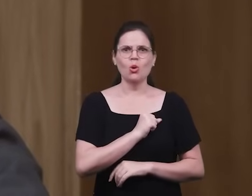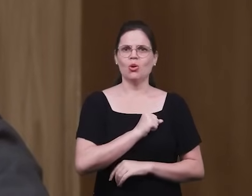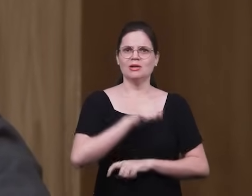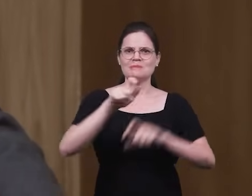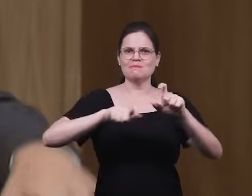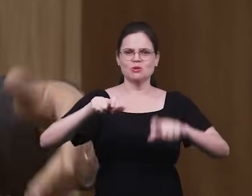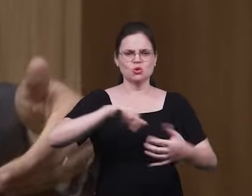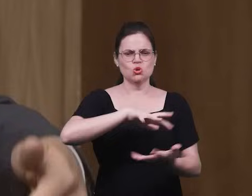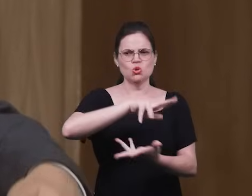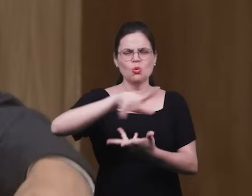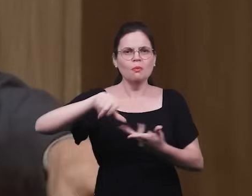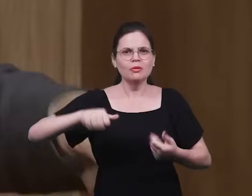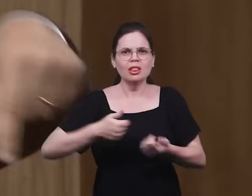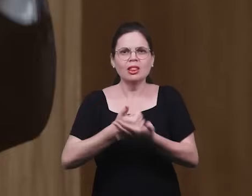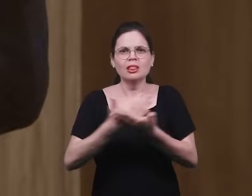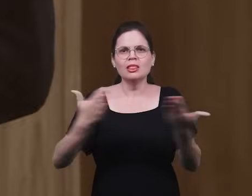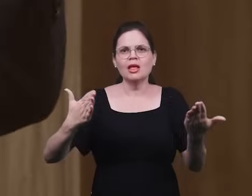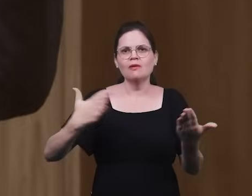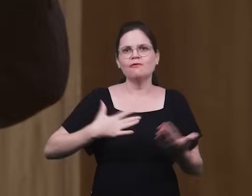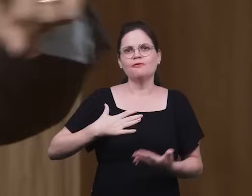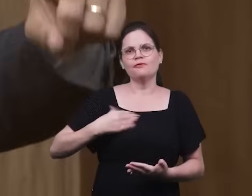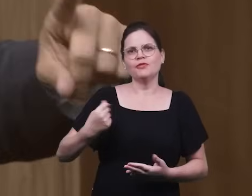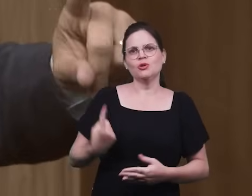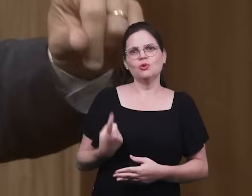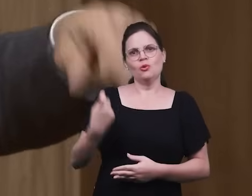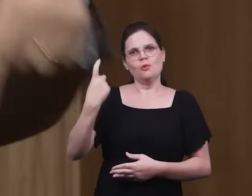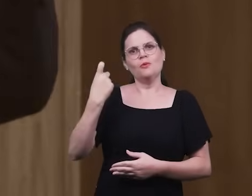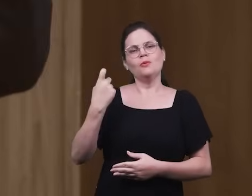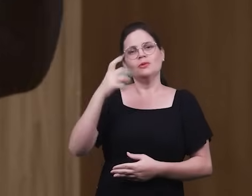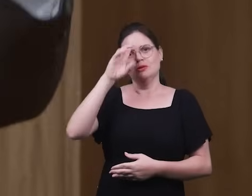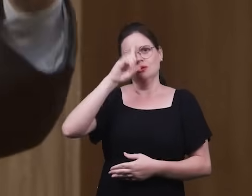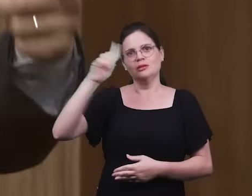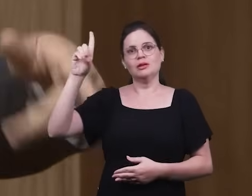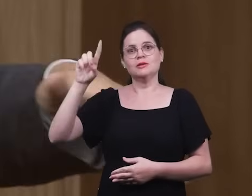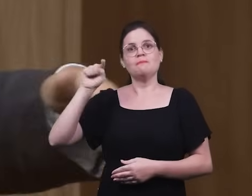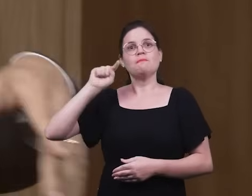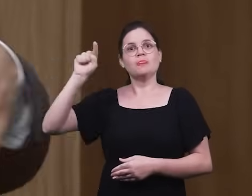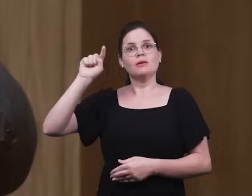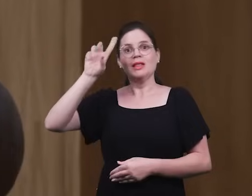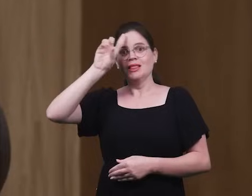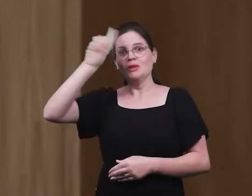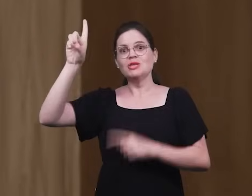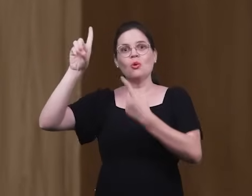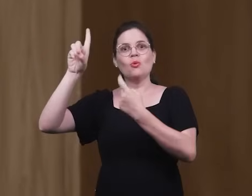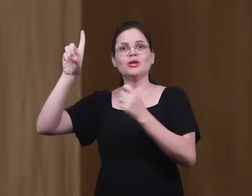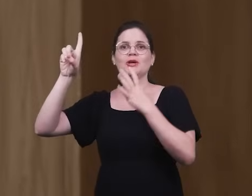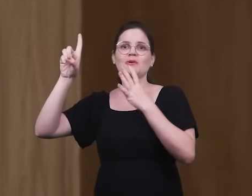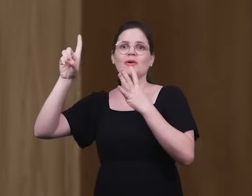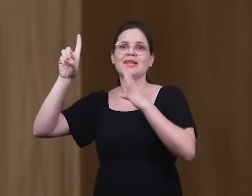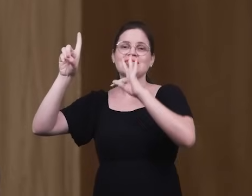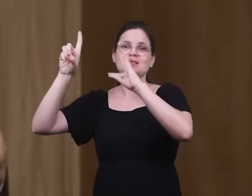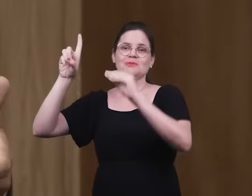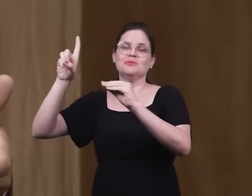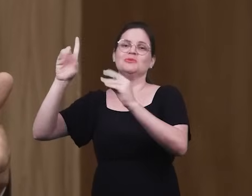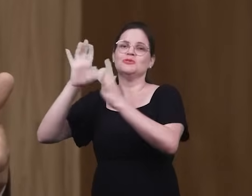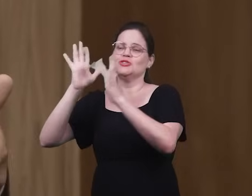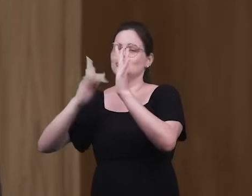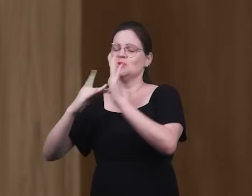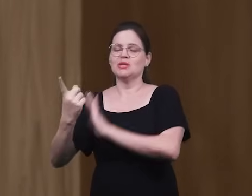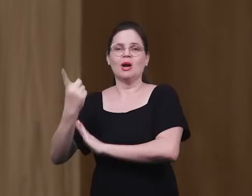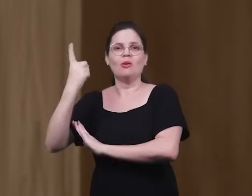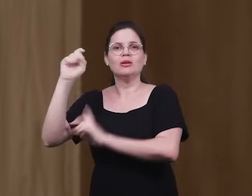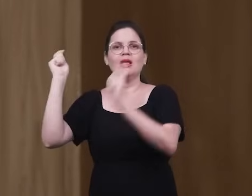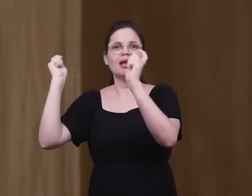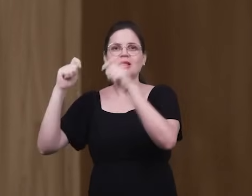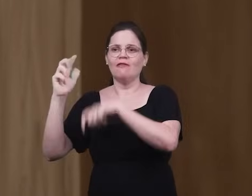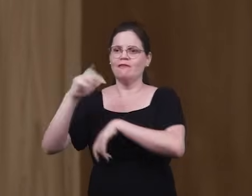seu filho unito ou seja porque ninguém subiu ao céu senão aquele que desceu do céu que também está no céu Jesus fala de coisas espirituais no